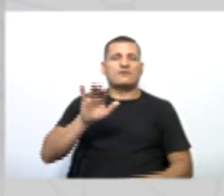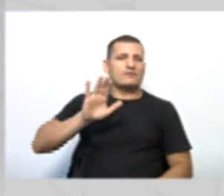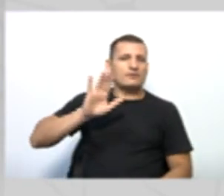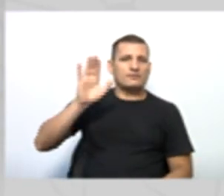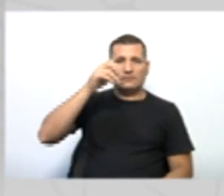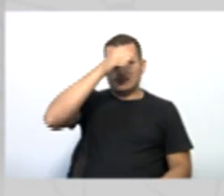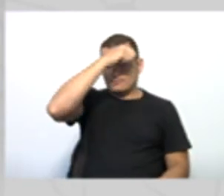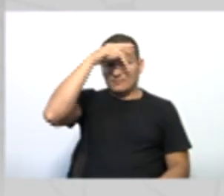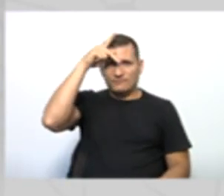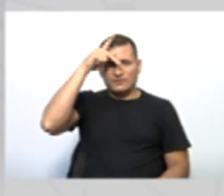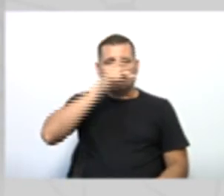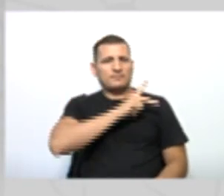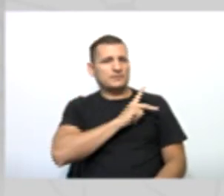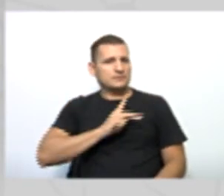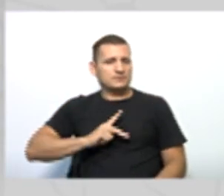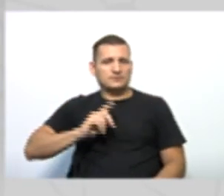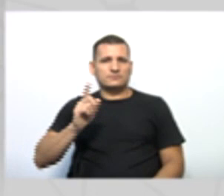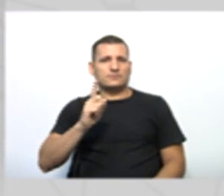prefeito, a presidente, etc.